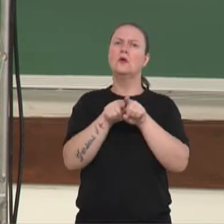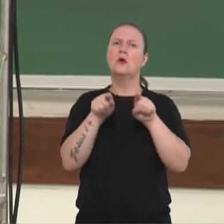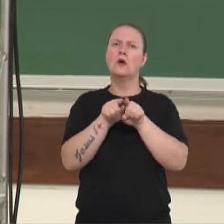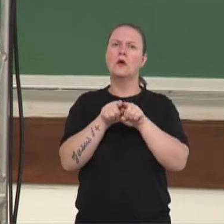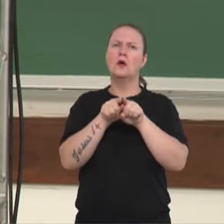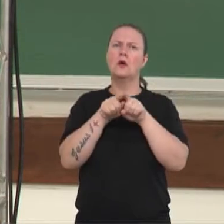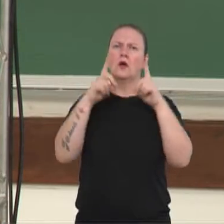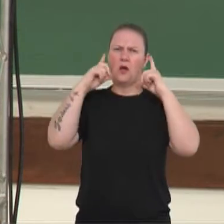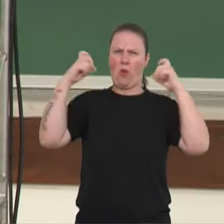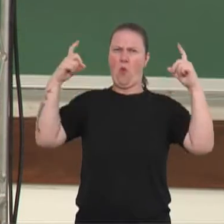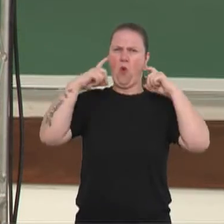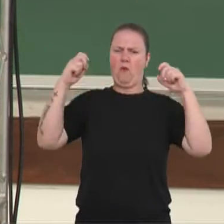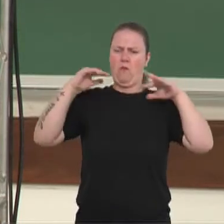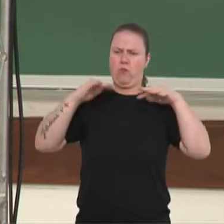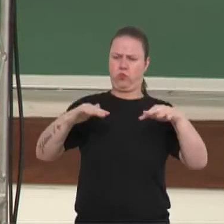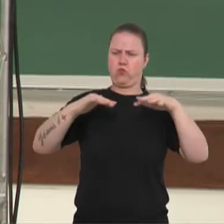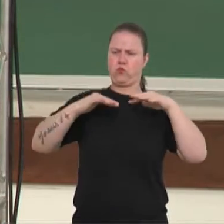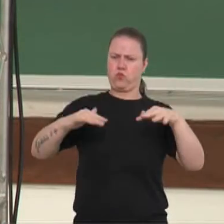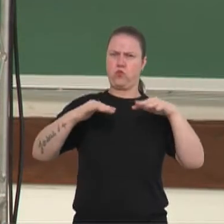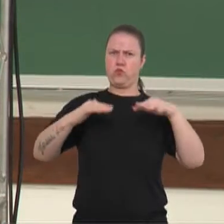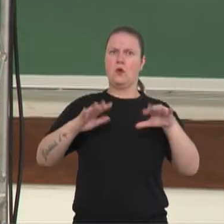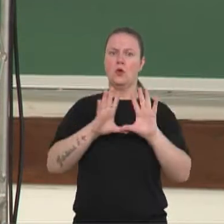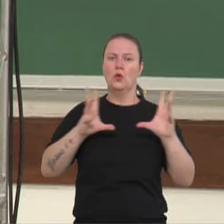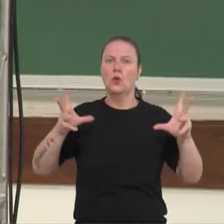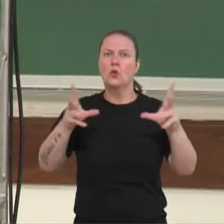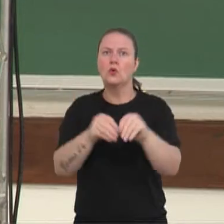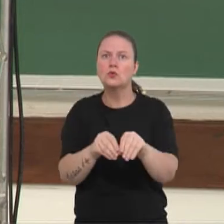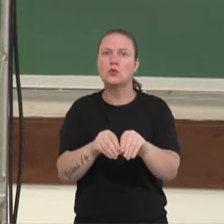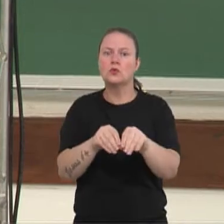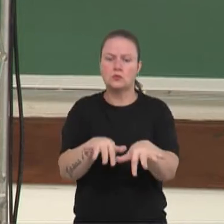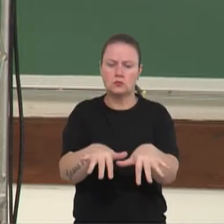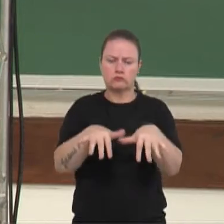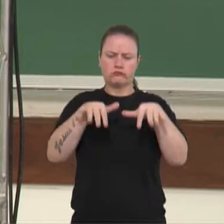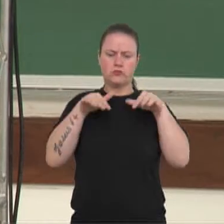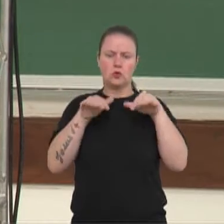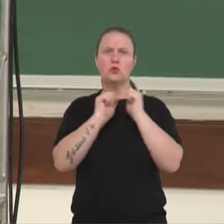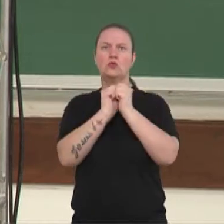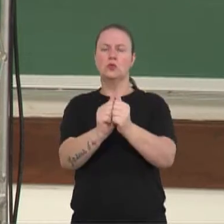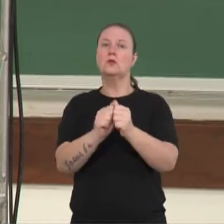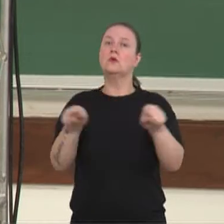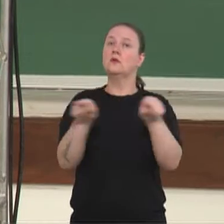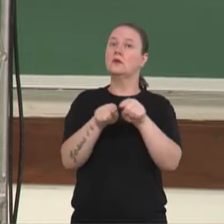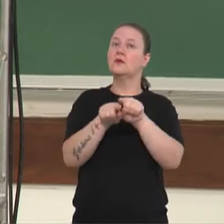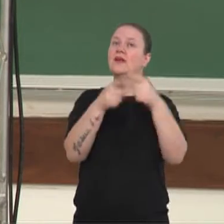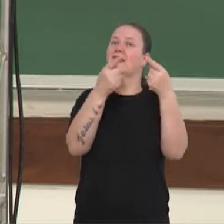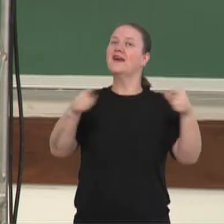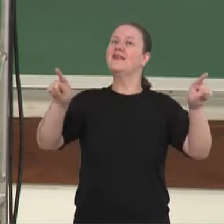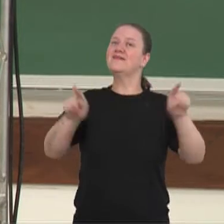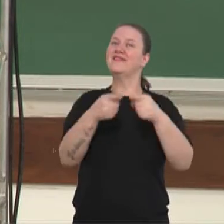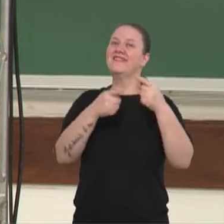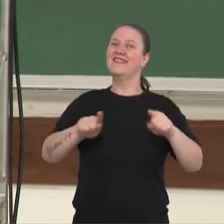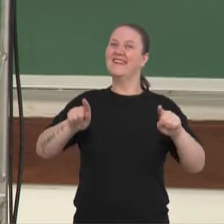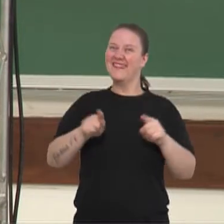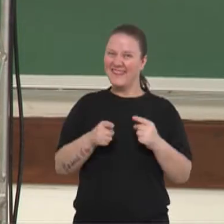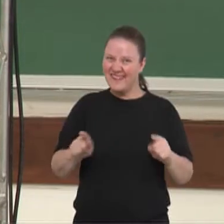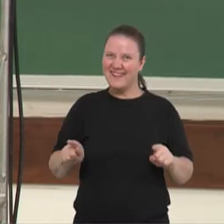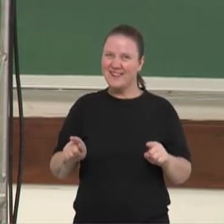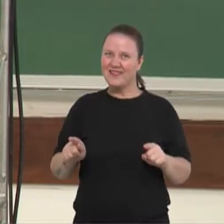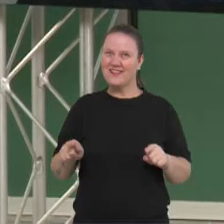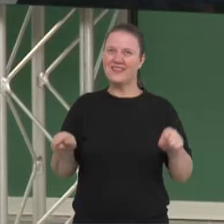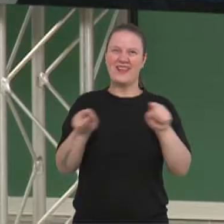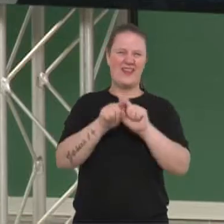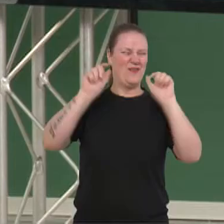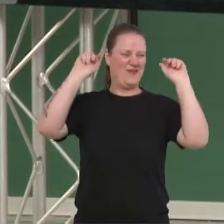todo junto, né? A coletividade. E conseguimos ouvir também uma música. A música que remete